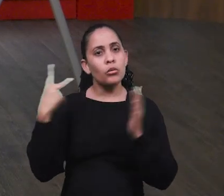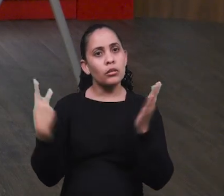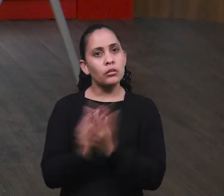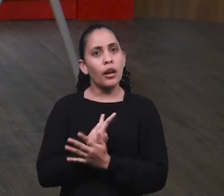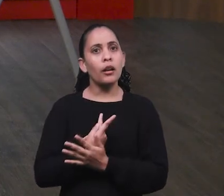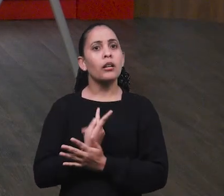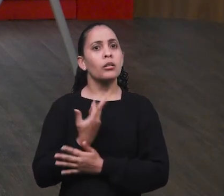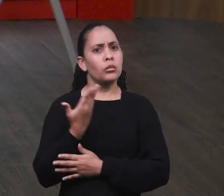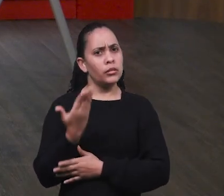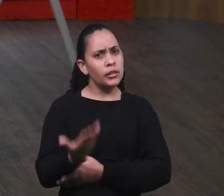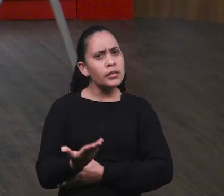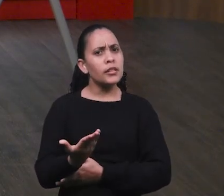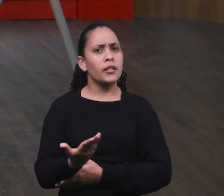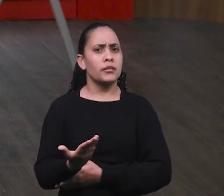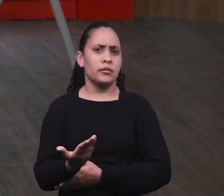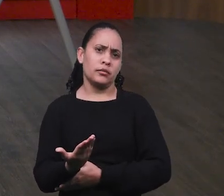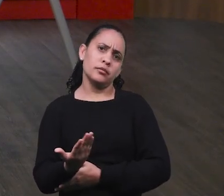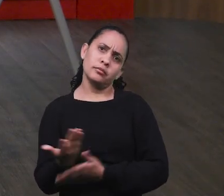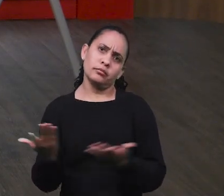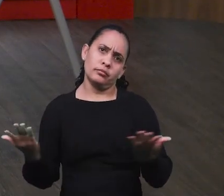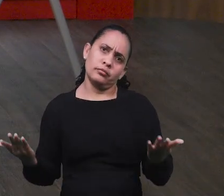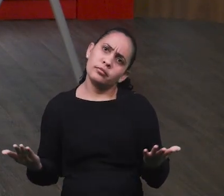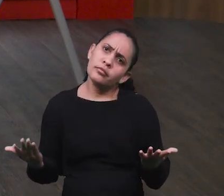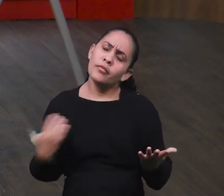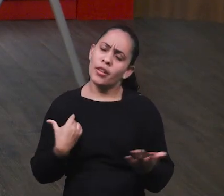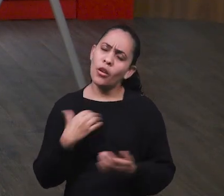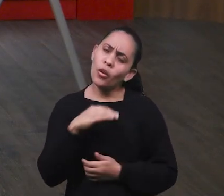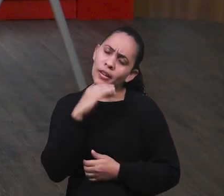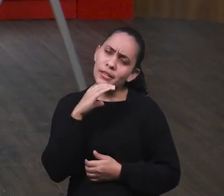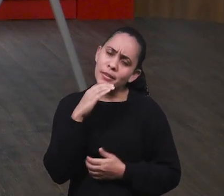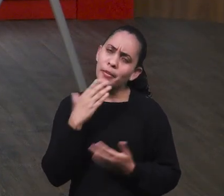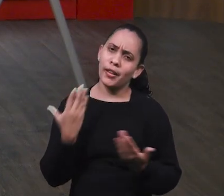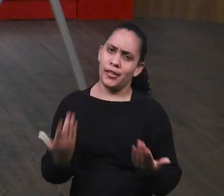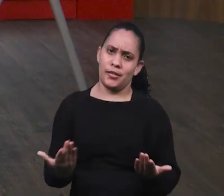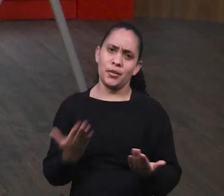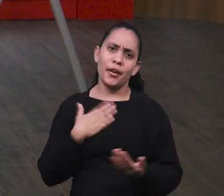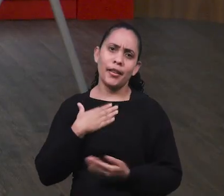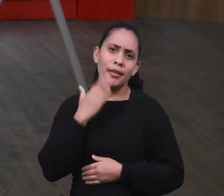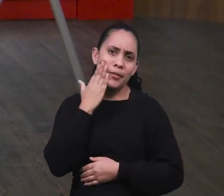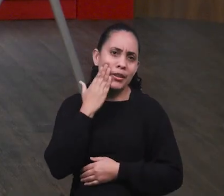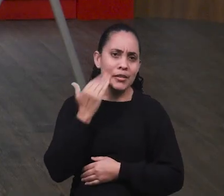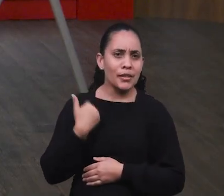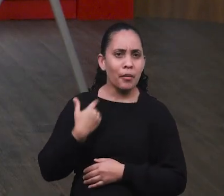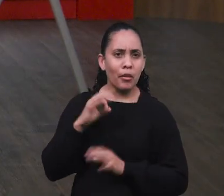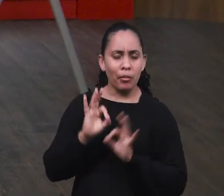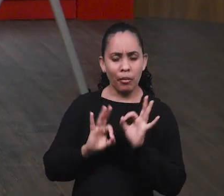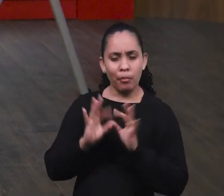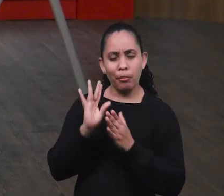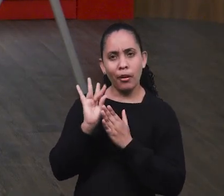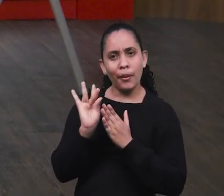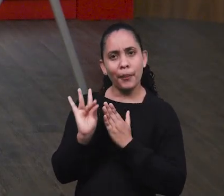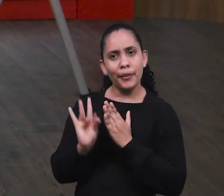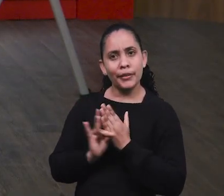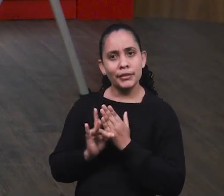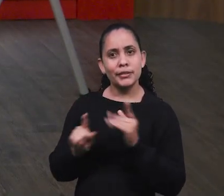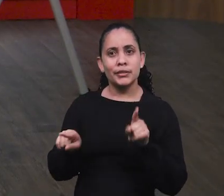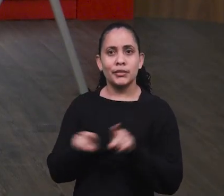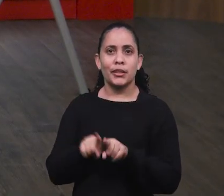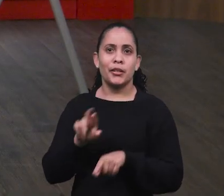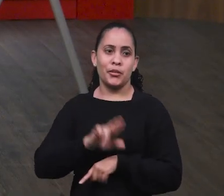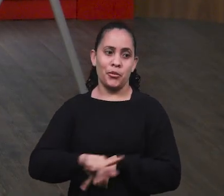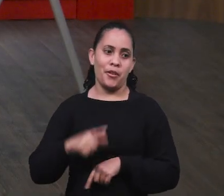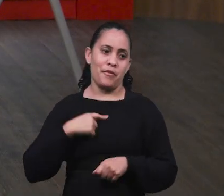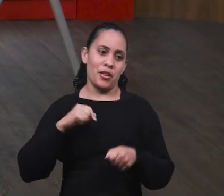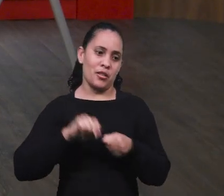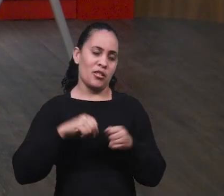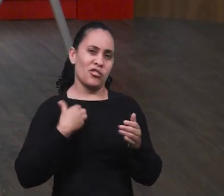está acontecendo no negócio. Tem que ter conhecimento e saber dos detalhes. Não é fazer, igual